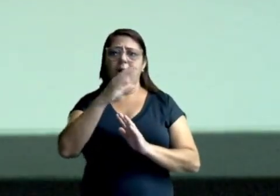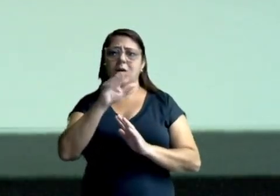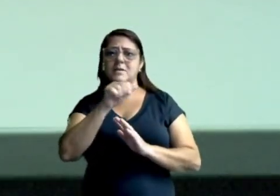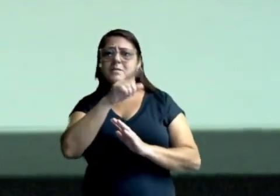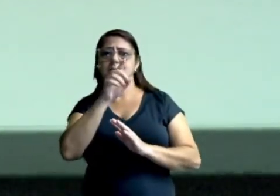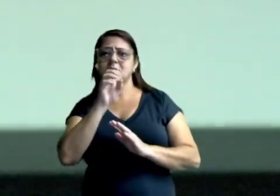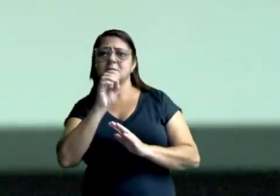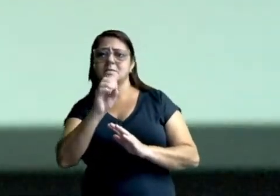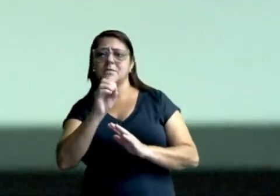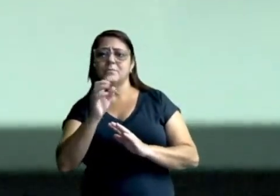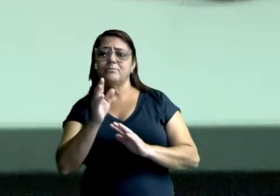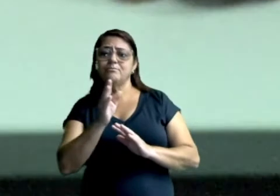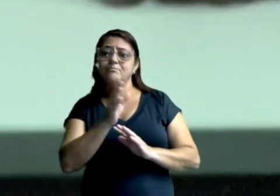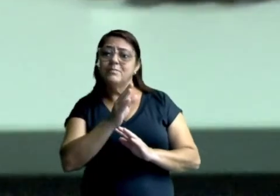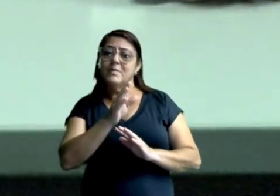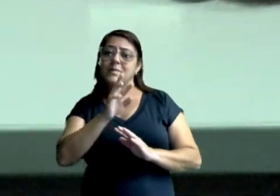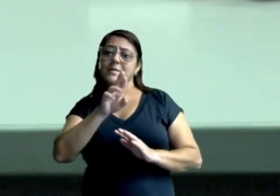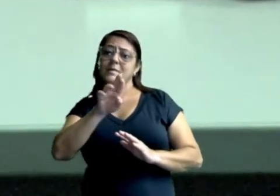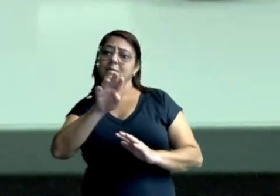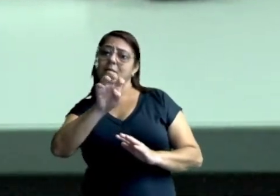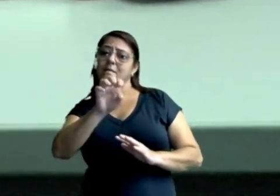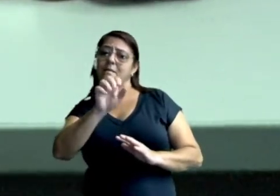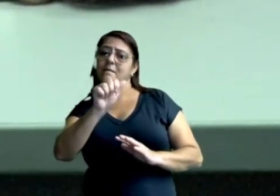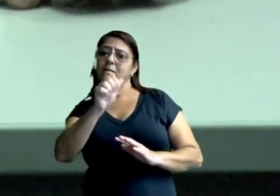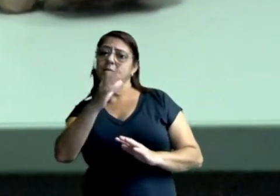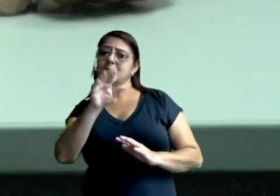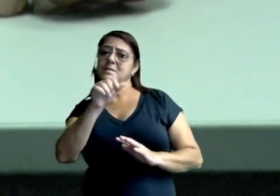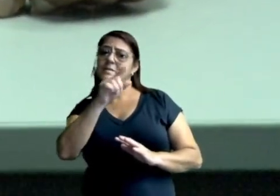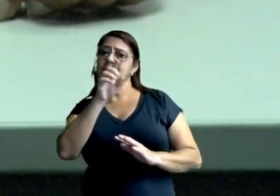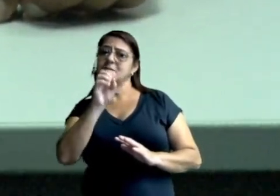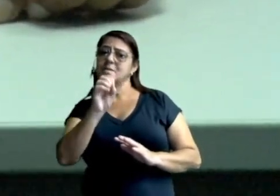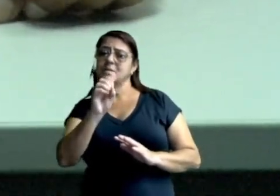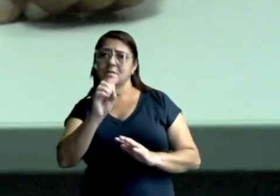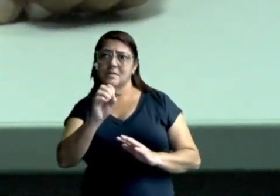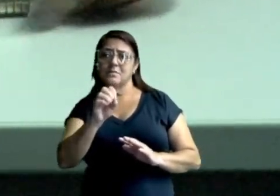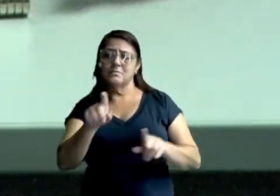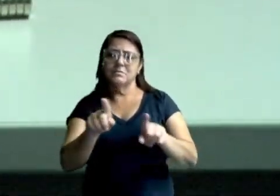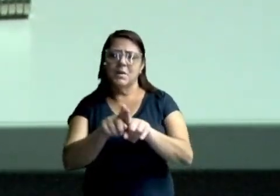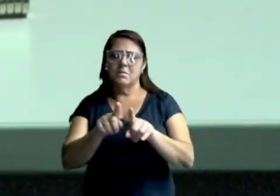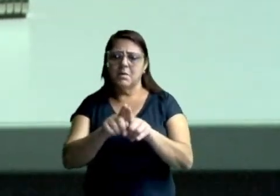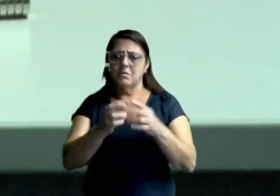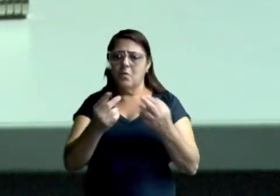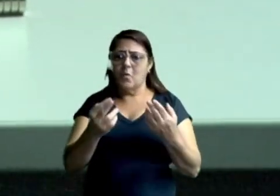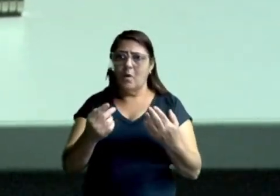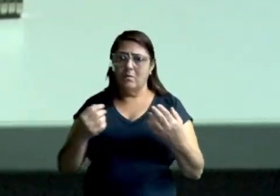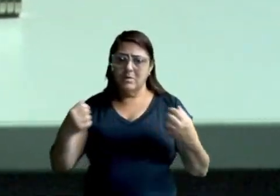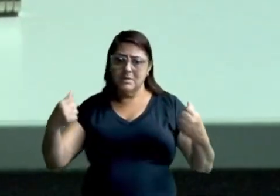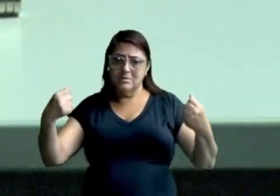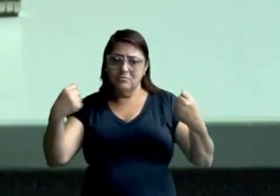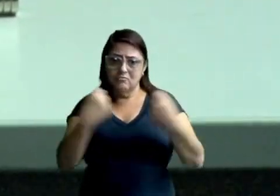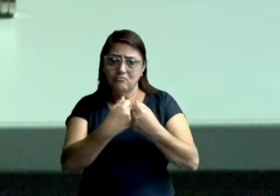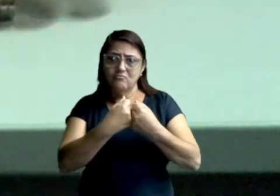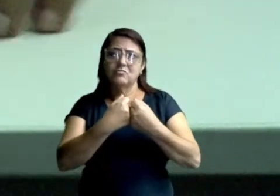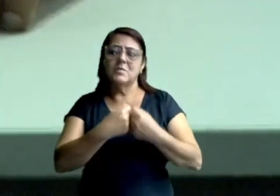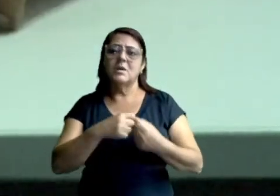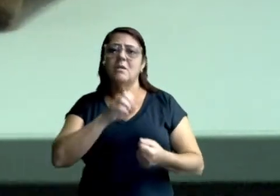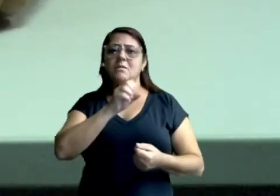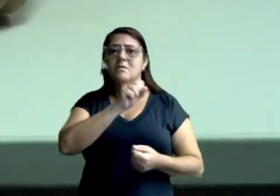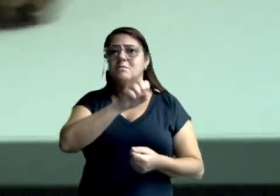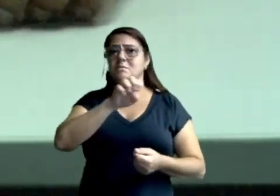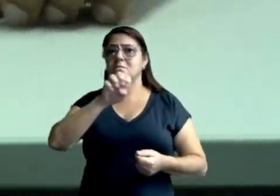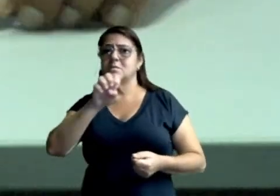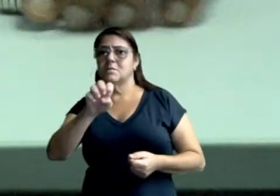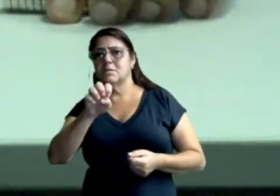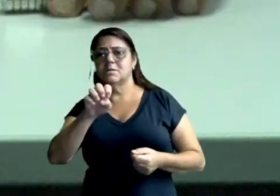aqui, ó. Você tem o corpus, tá? A tendência dele é ser atraído. Então,